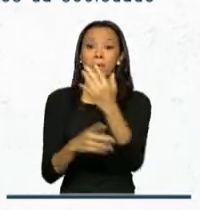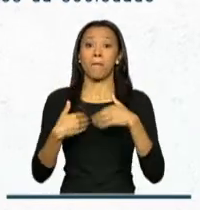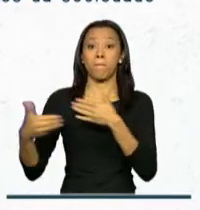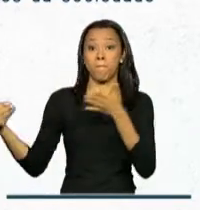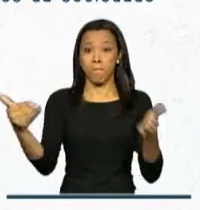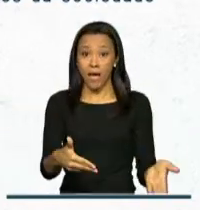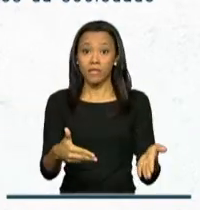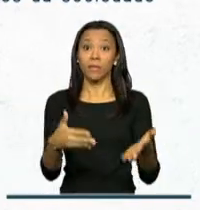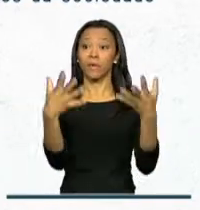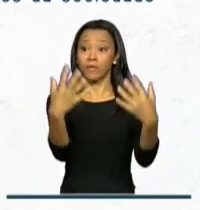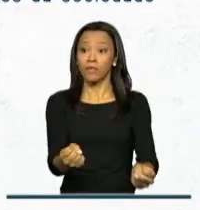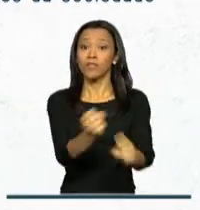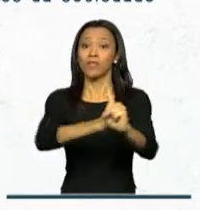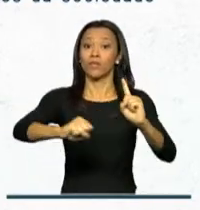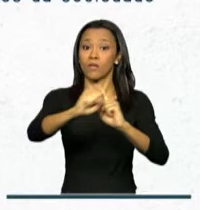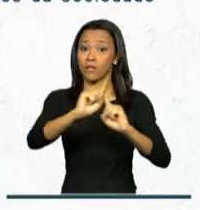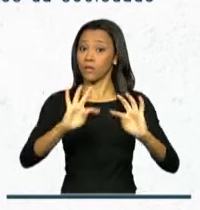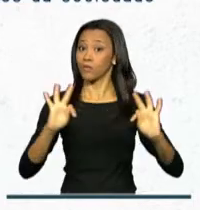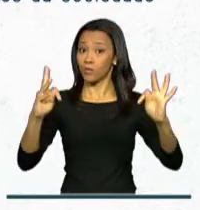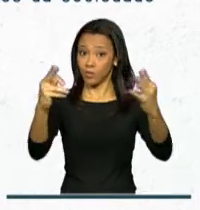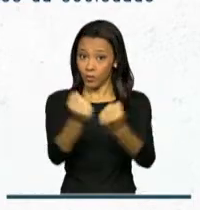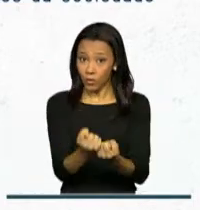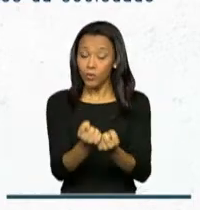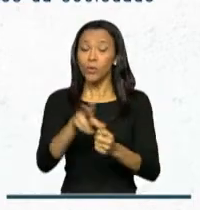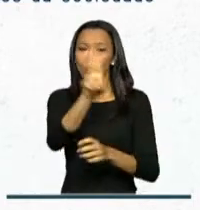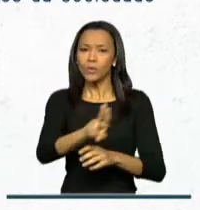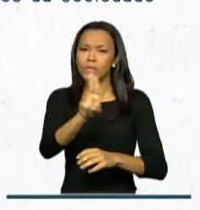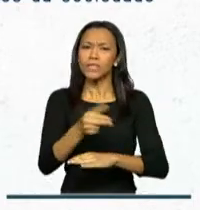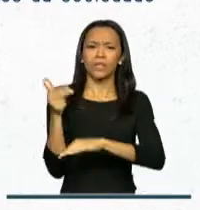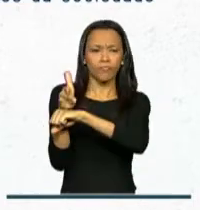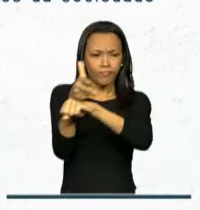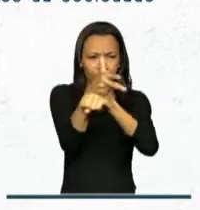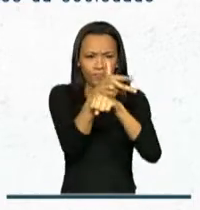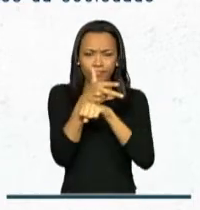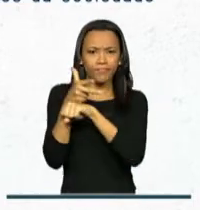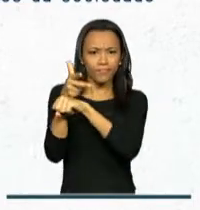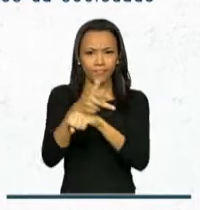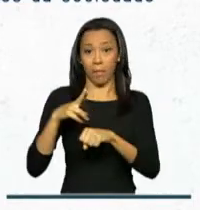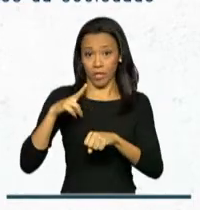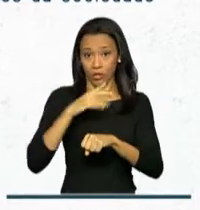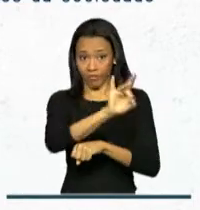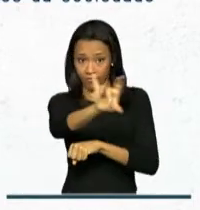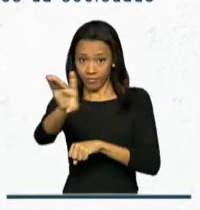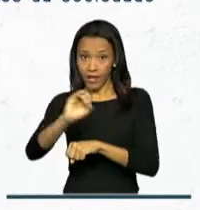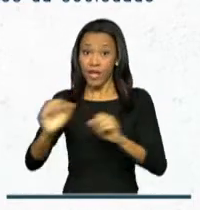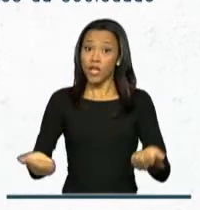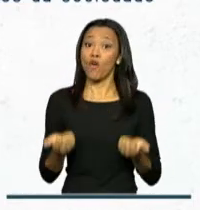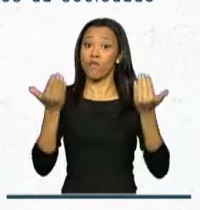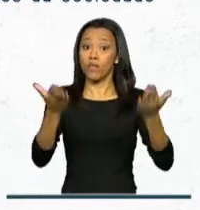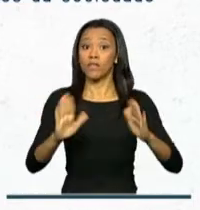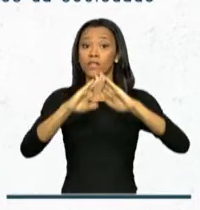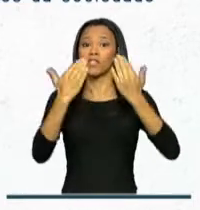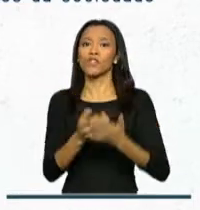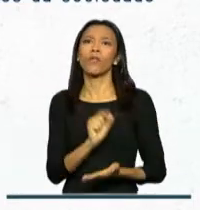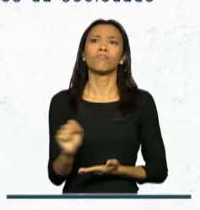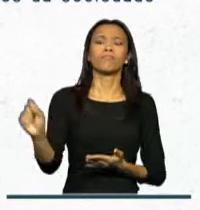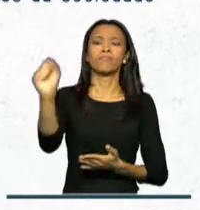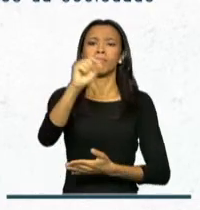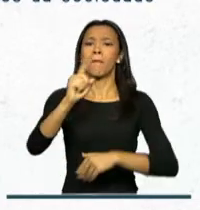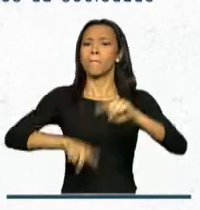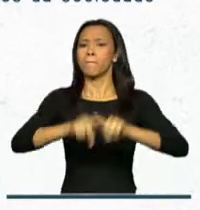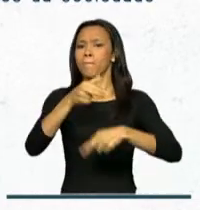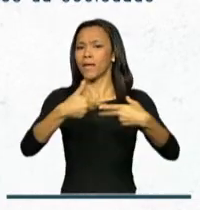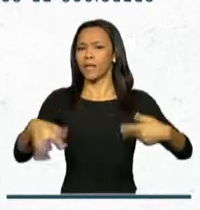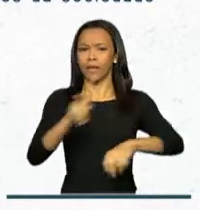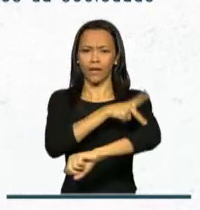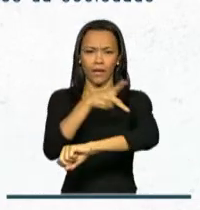participação e mobilização social por meio da produção audiovisual independente e oferecer aos espaços educadores materiais